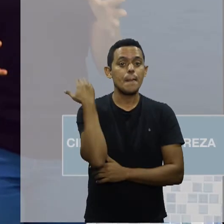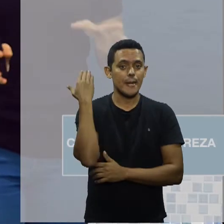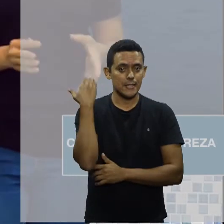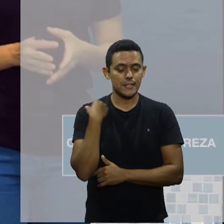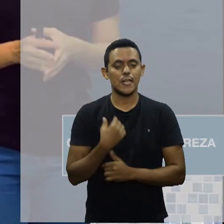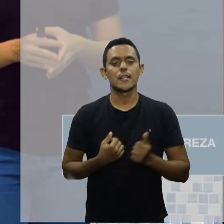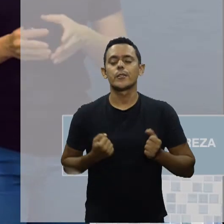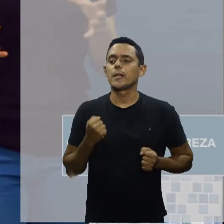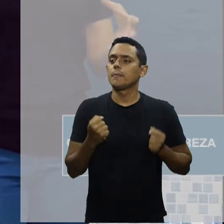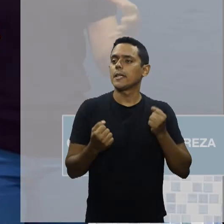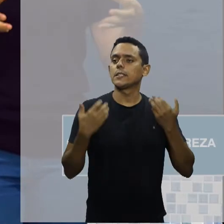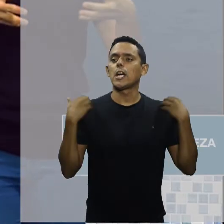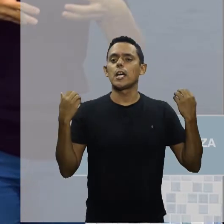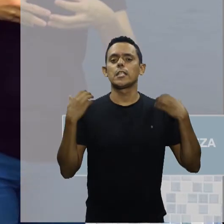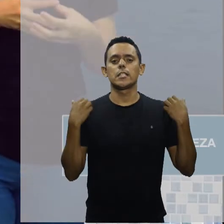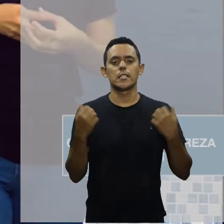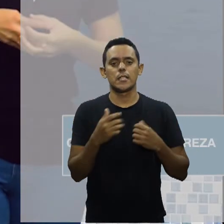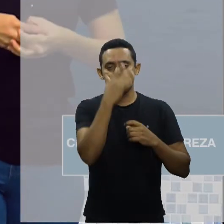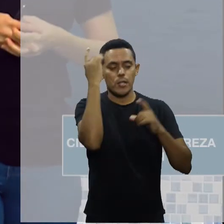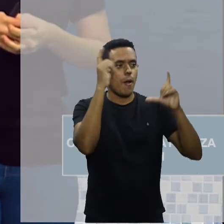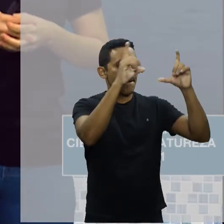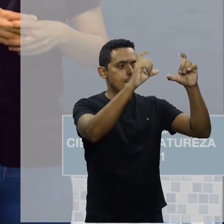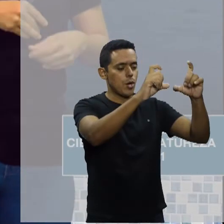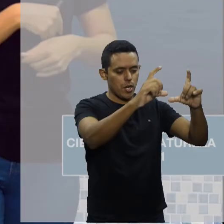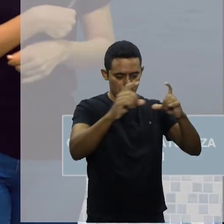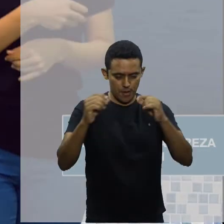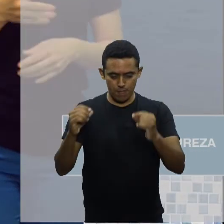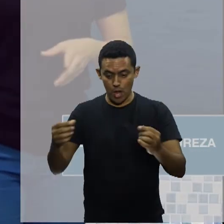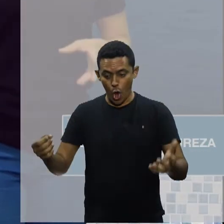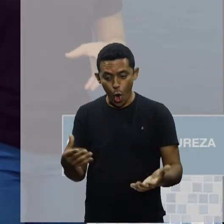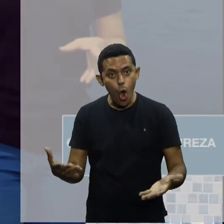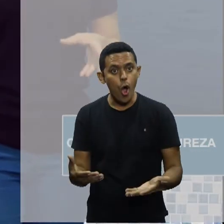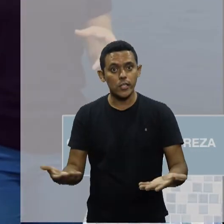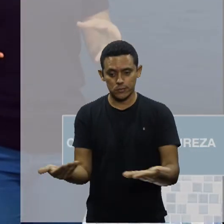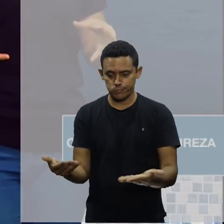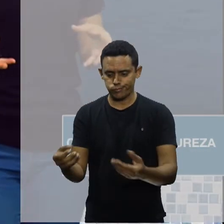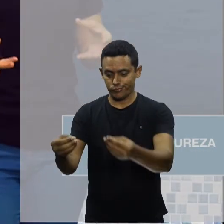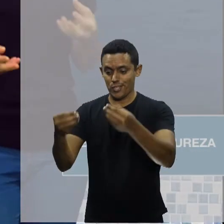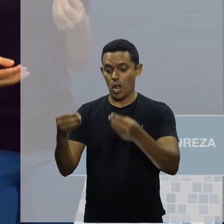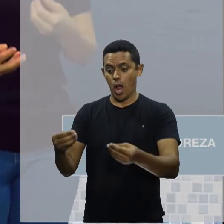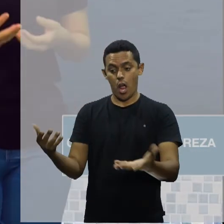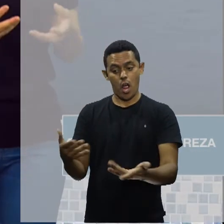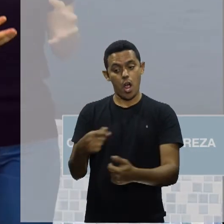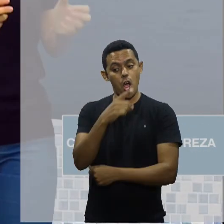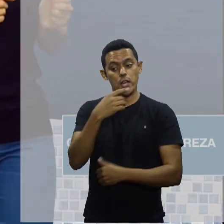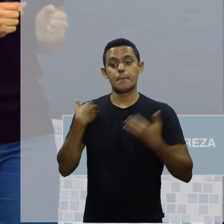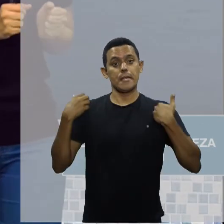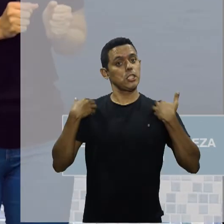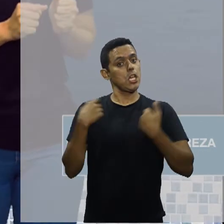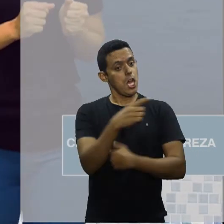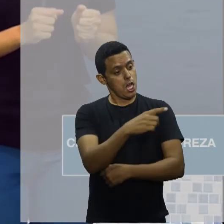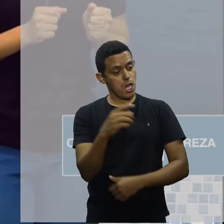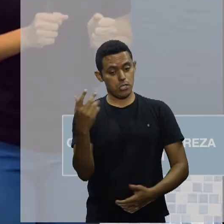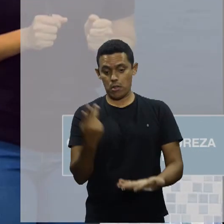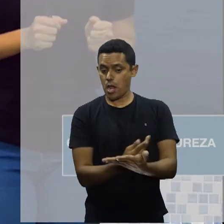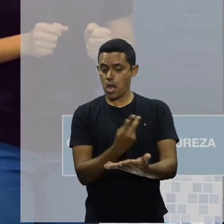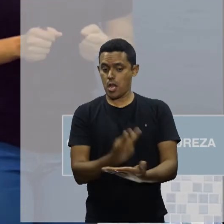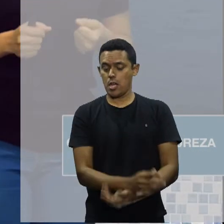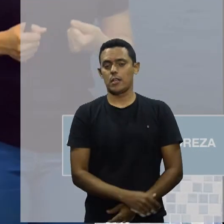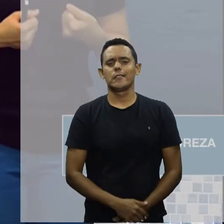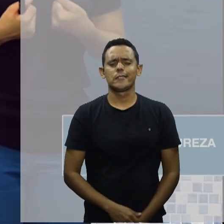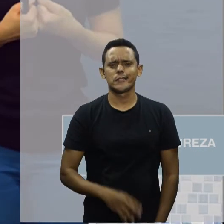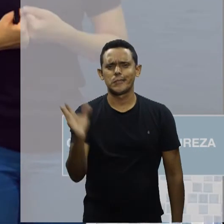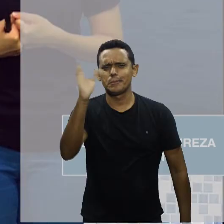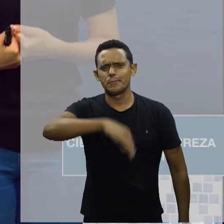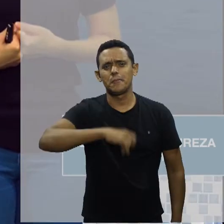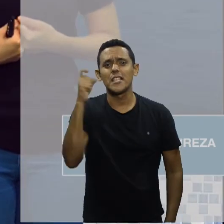passeando com o marido então as pessoas associam isso e espalham pra quê? pra que as pessoas que estão lá tentando se manter isolada